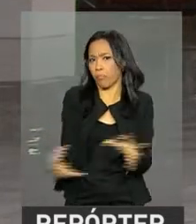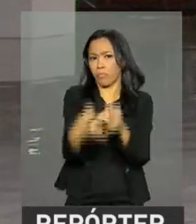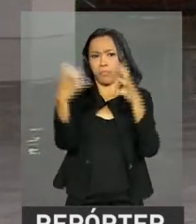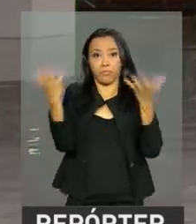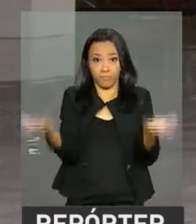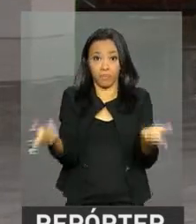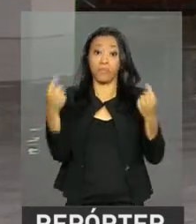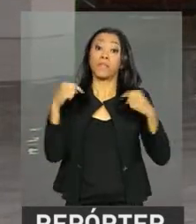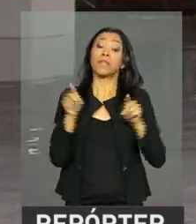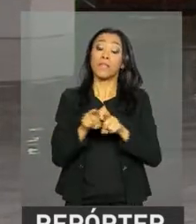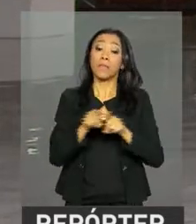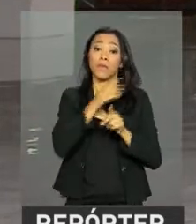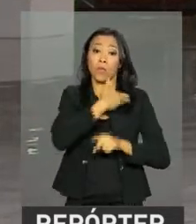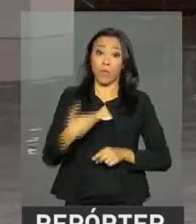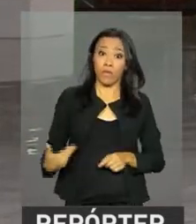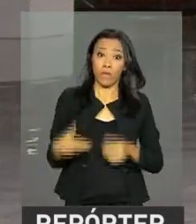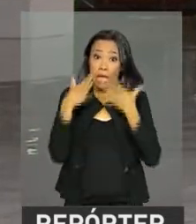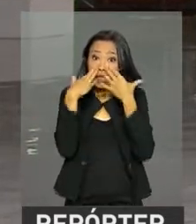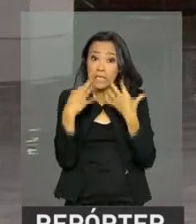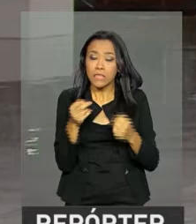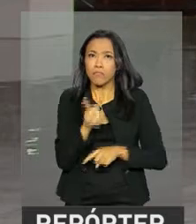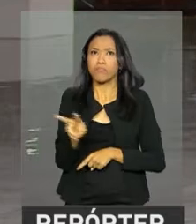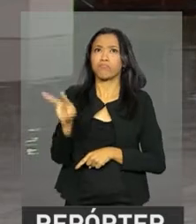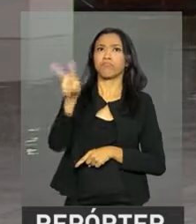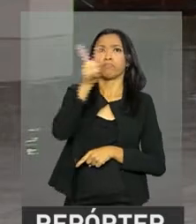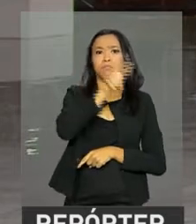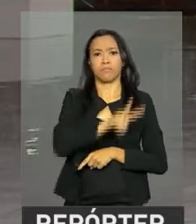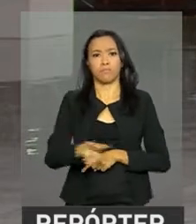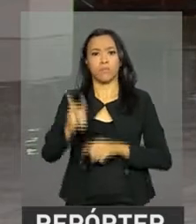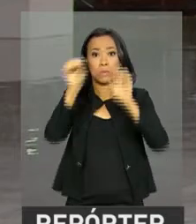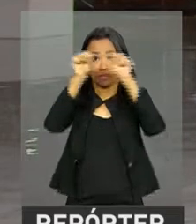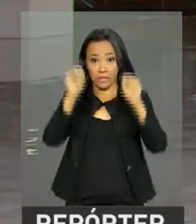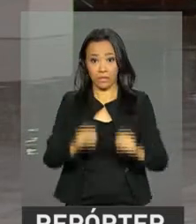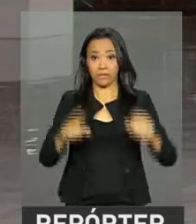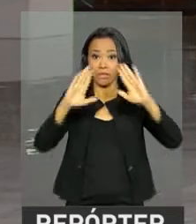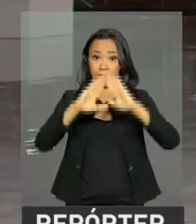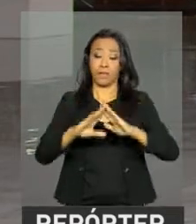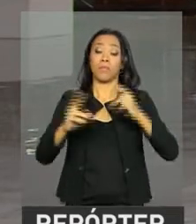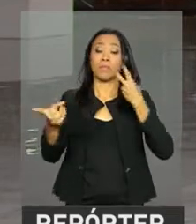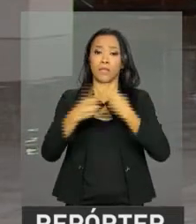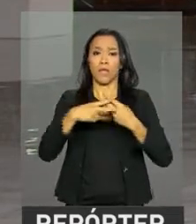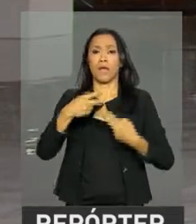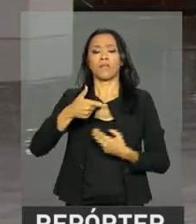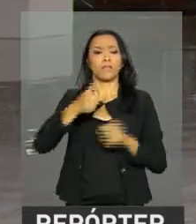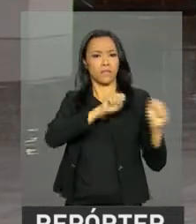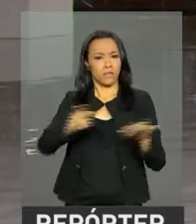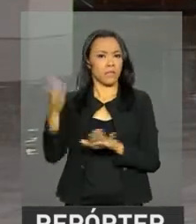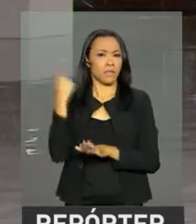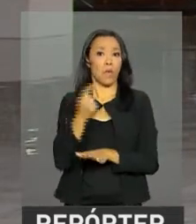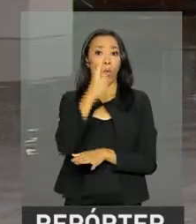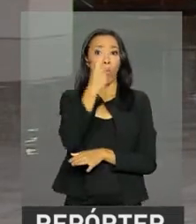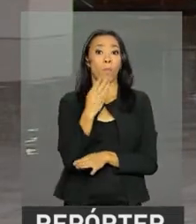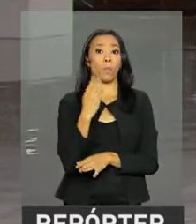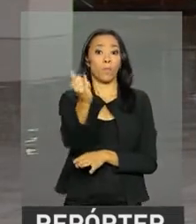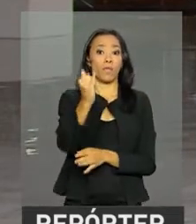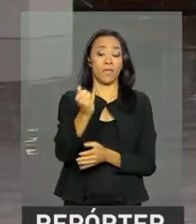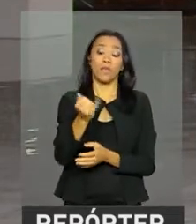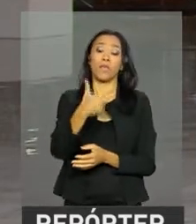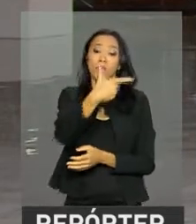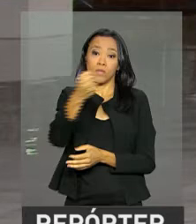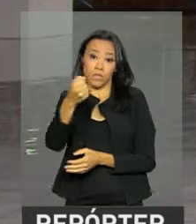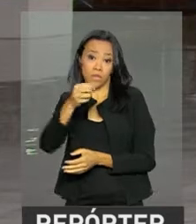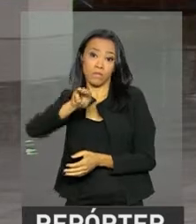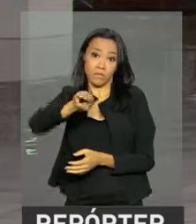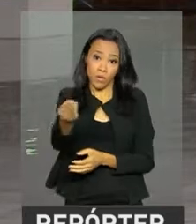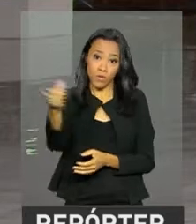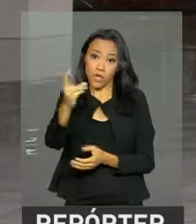à questão do sistema penitenciário na semana passada foram repassados 1 bilhão e 200 milhões de reais aos estados para